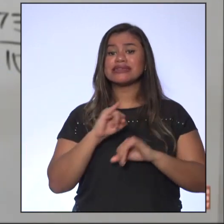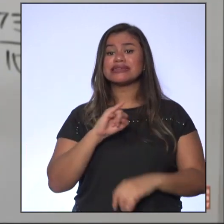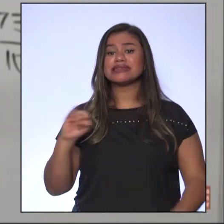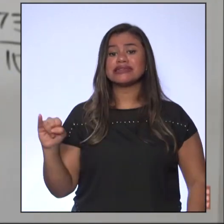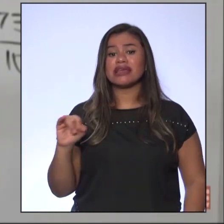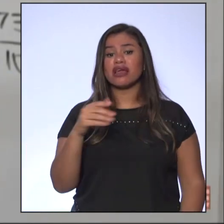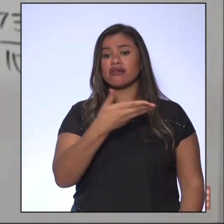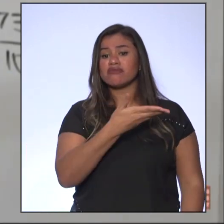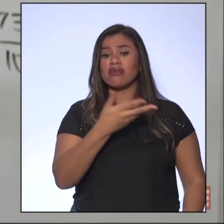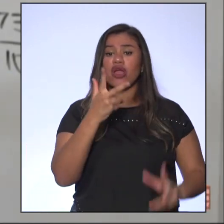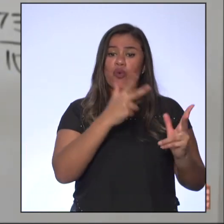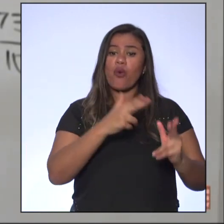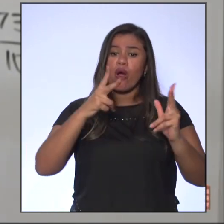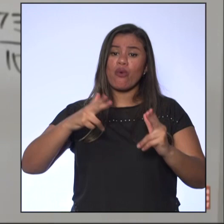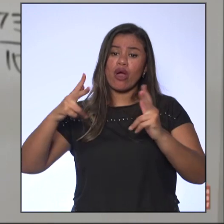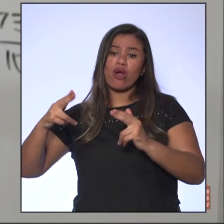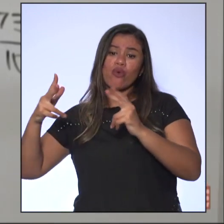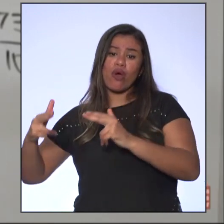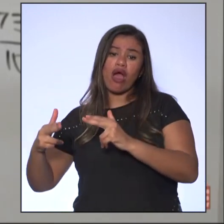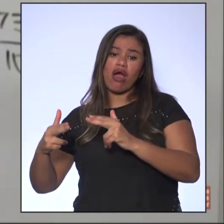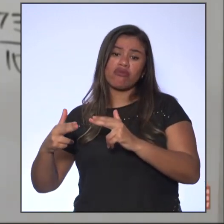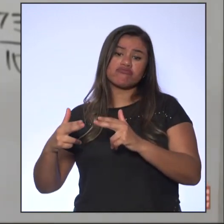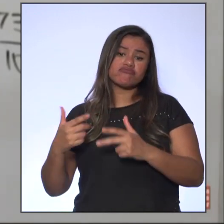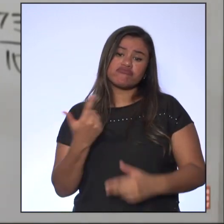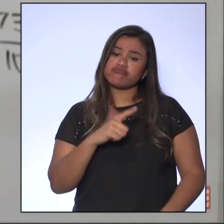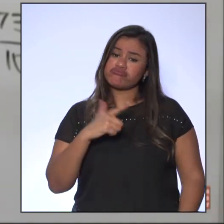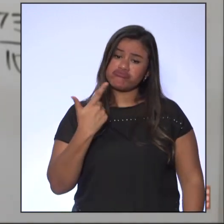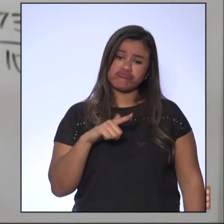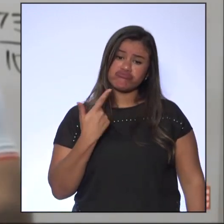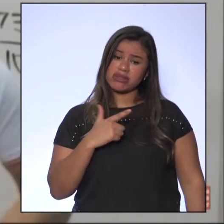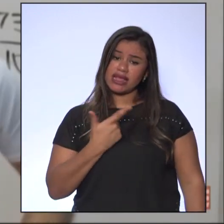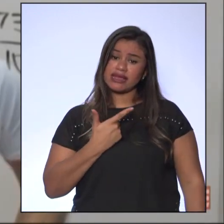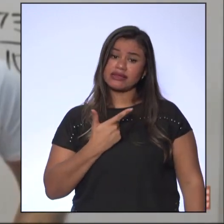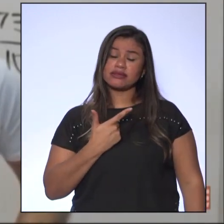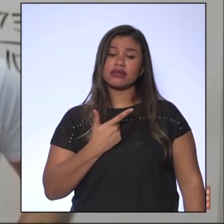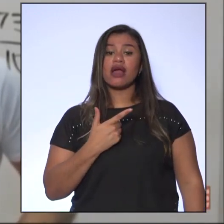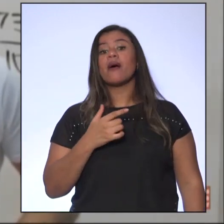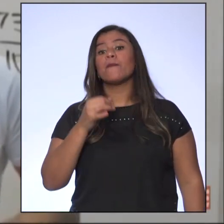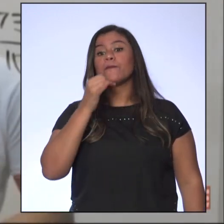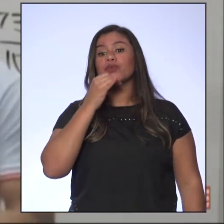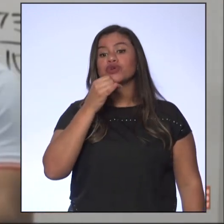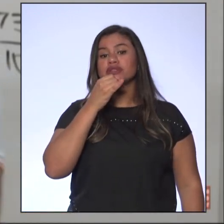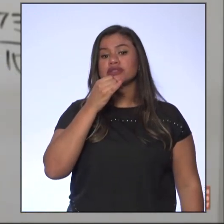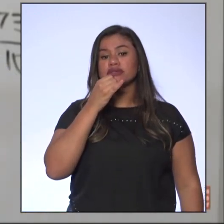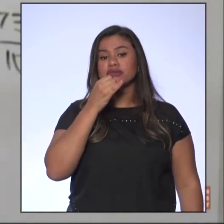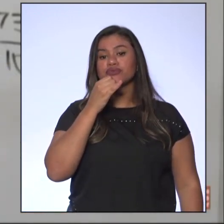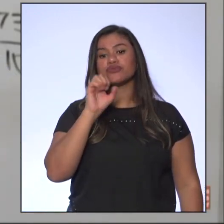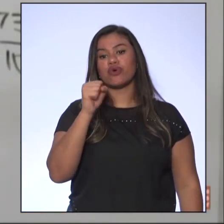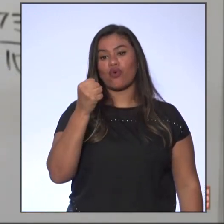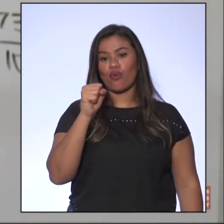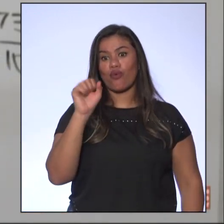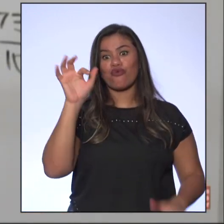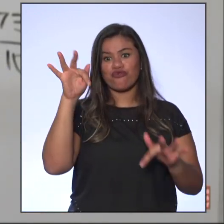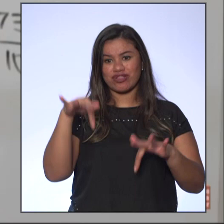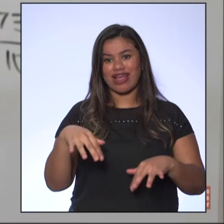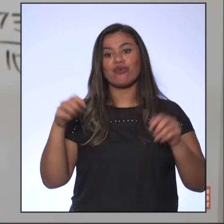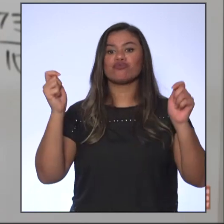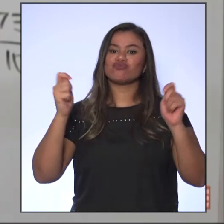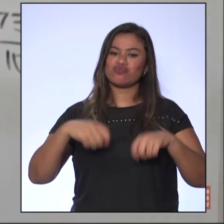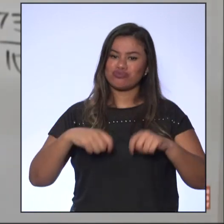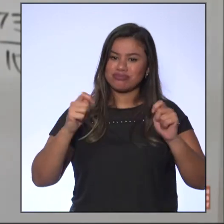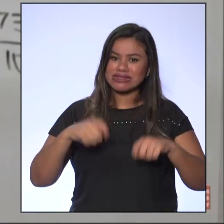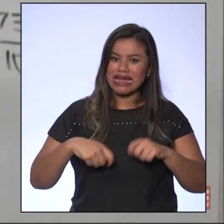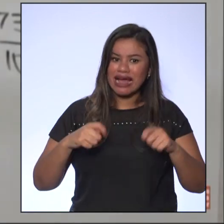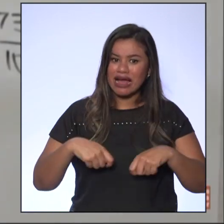Se eu tivesse aqui o número 8, aí sim, esses estão se destacando. Se estão se destacando, a minha moda aqui